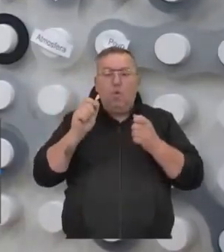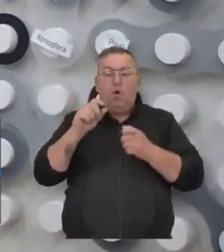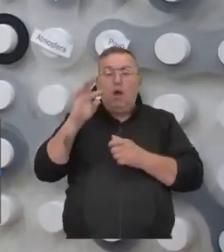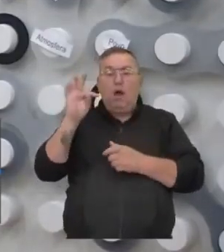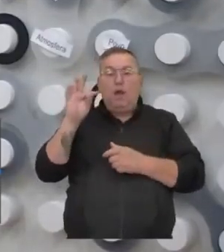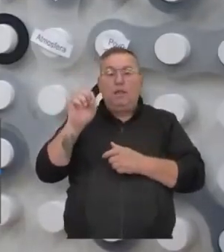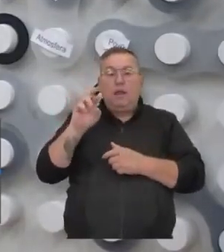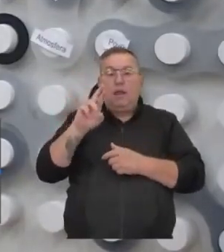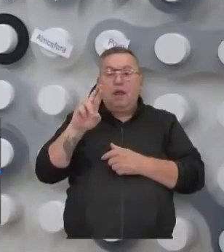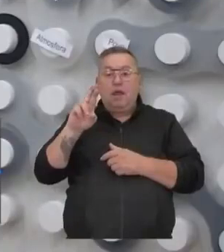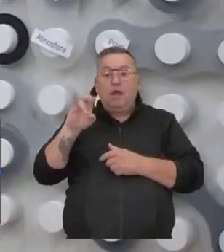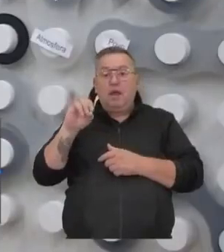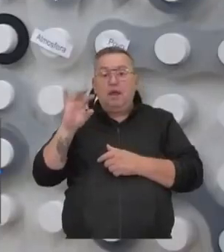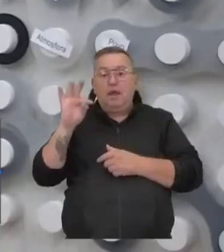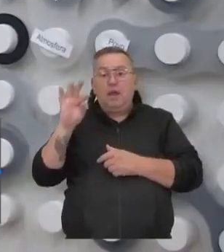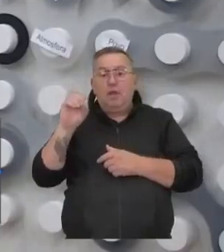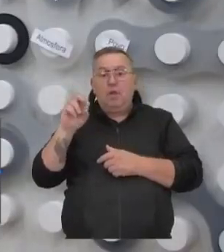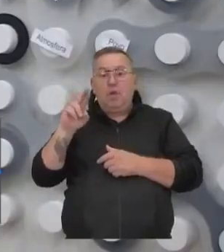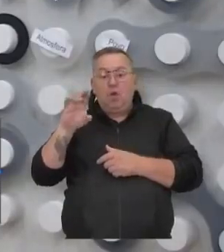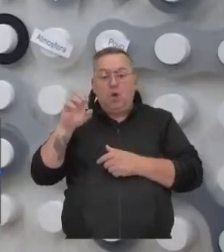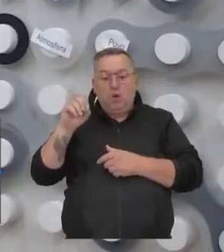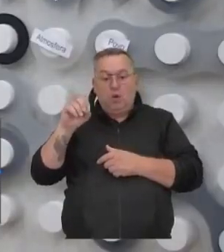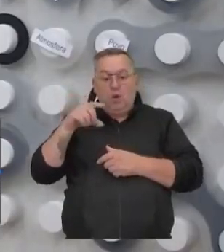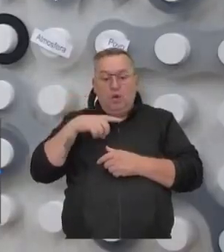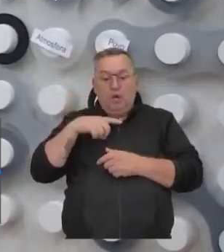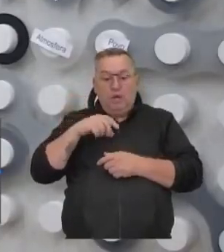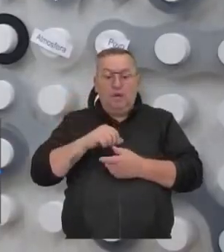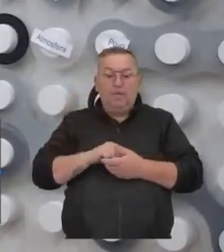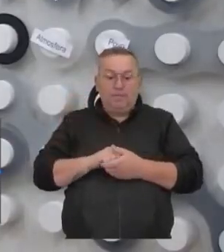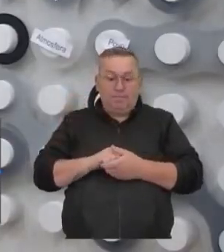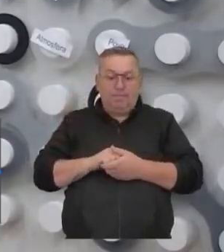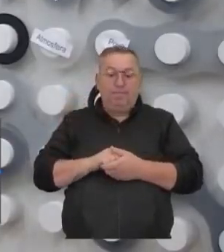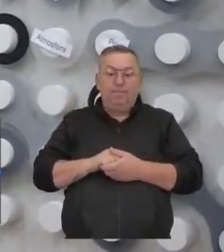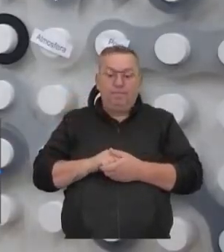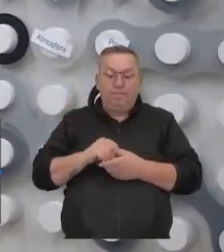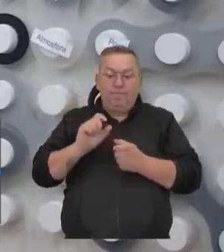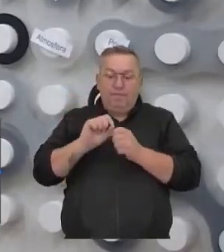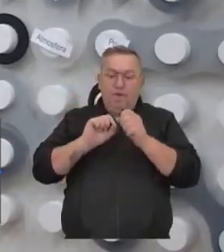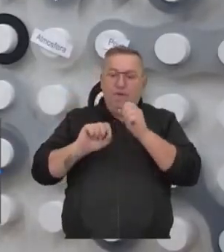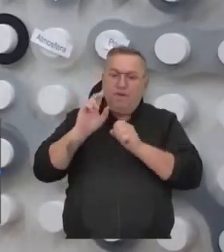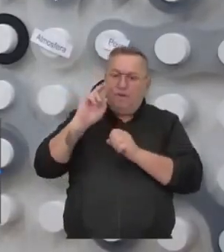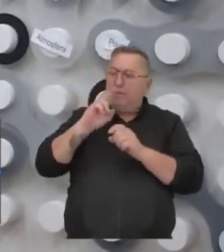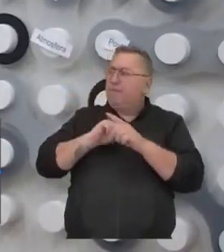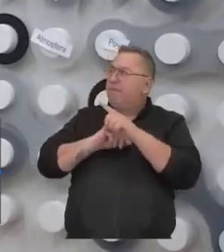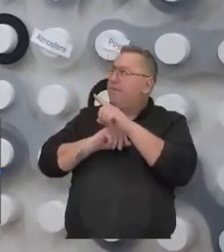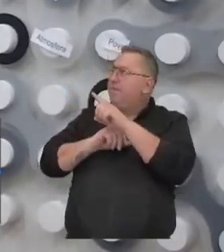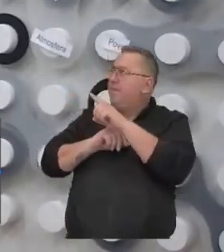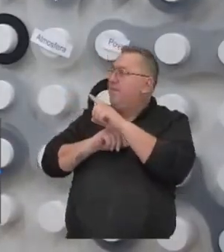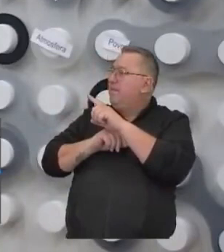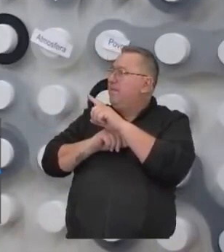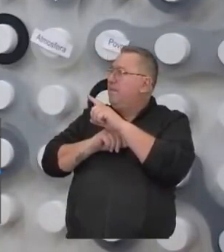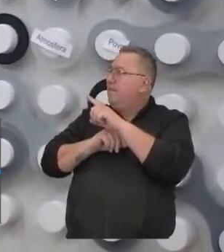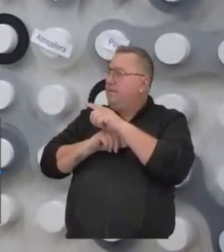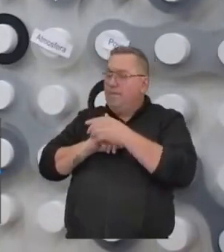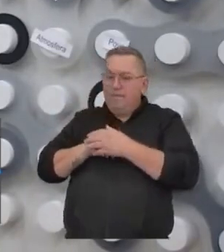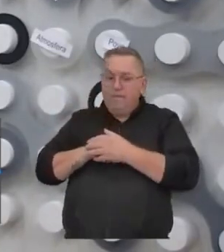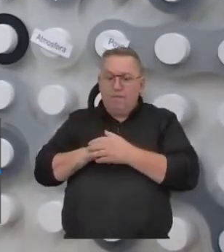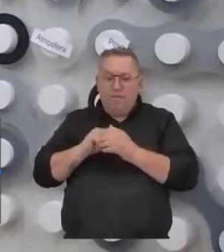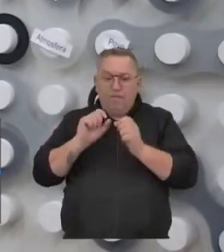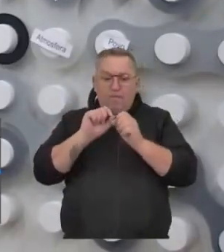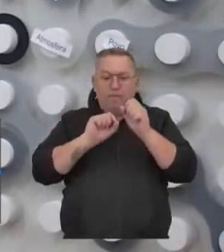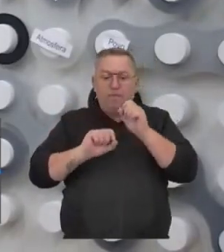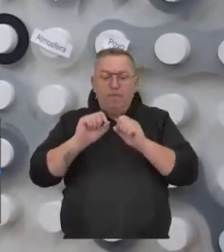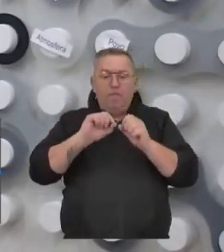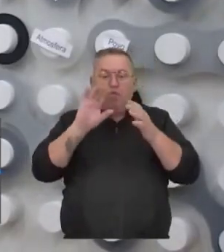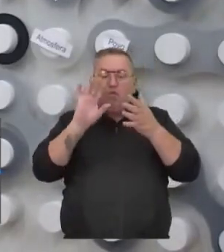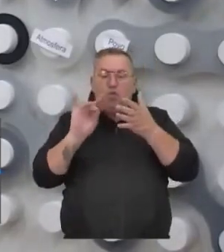o território do estado de São Paulo, ele é delimitado, é tudo que está dentro desse amarelo aqui. A gente podia fazer vários